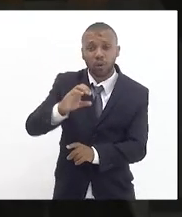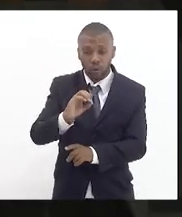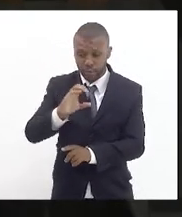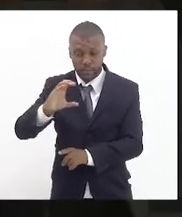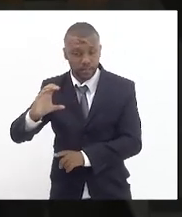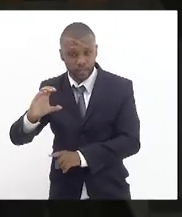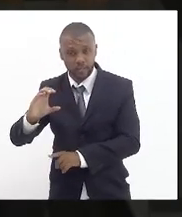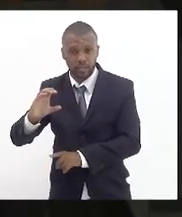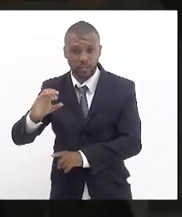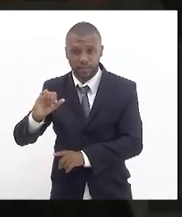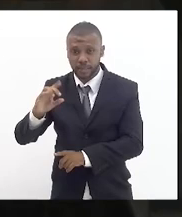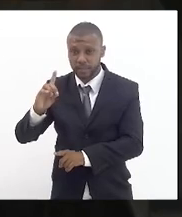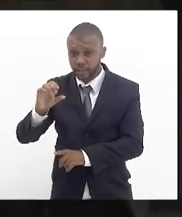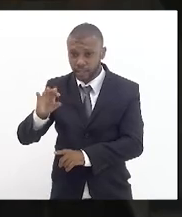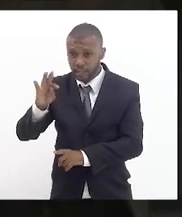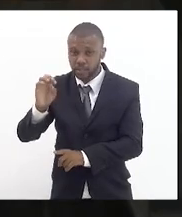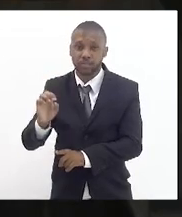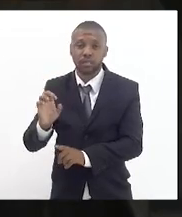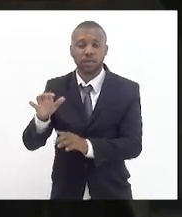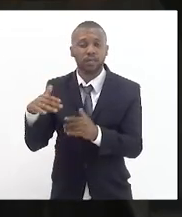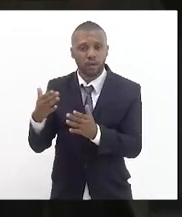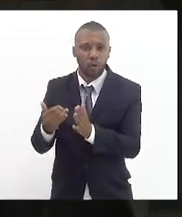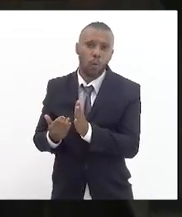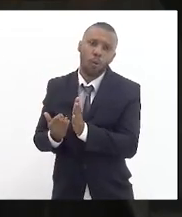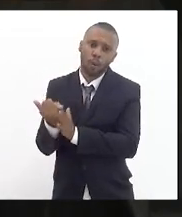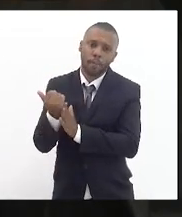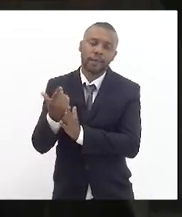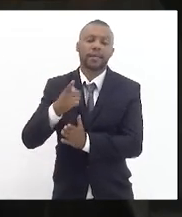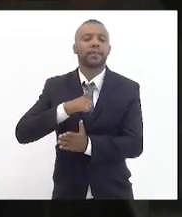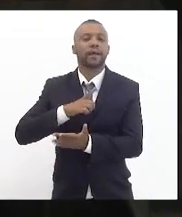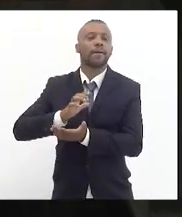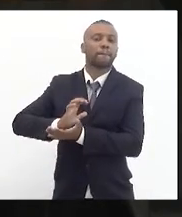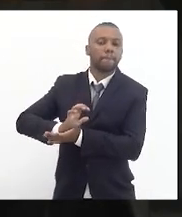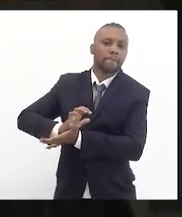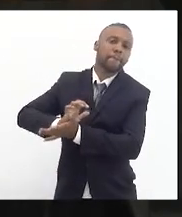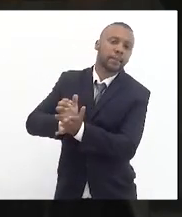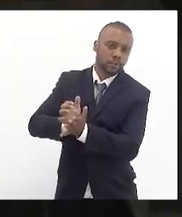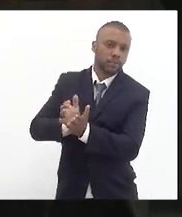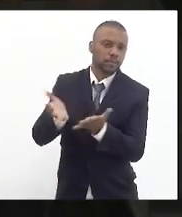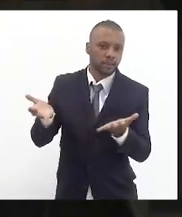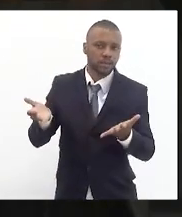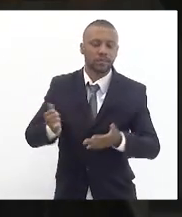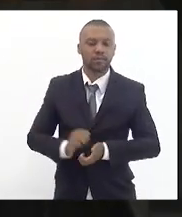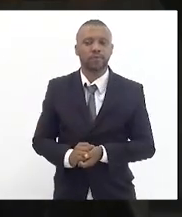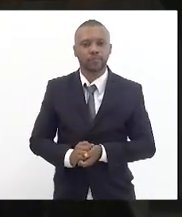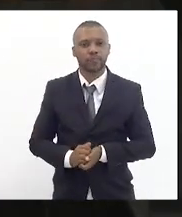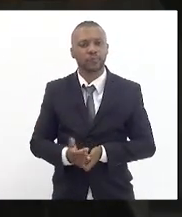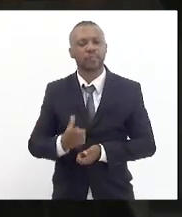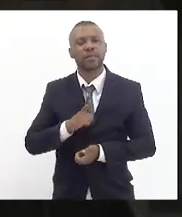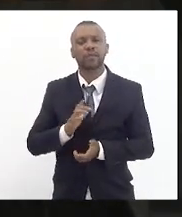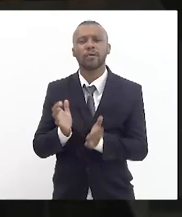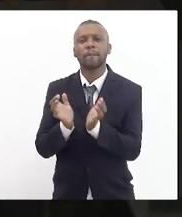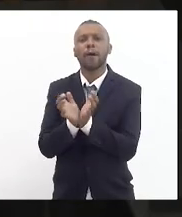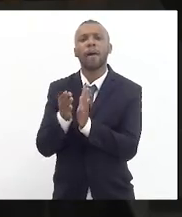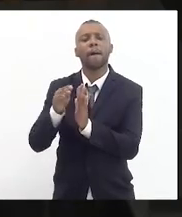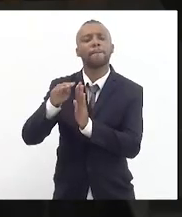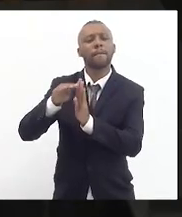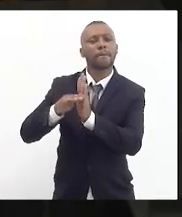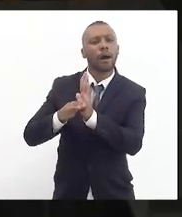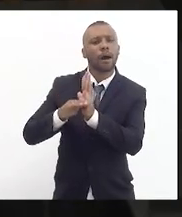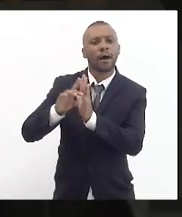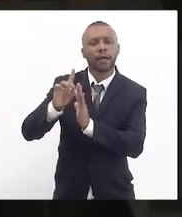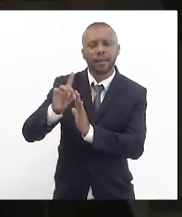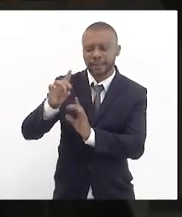Oi e aí entra fortemente preconceito e quem tem no seu pantheon panteón dos